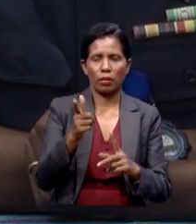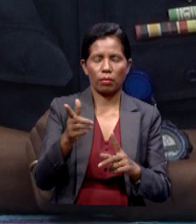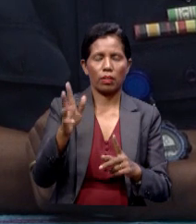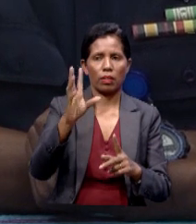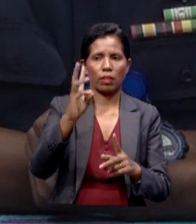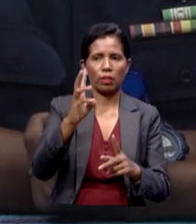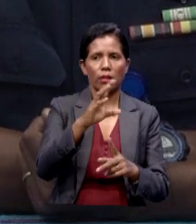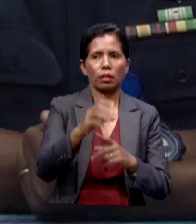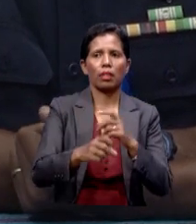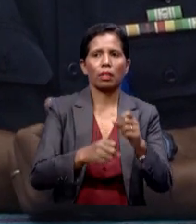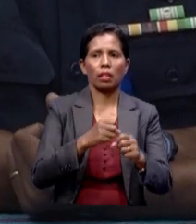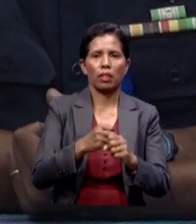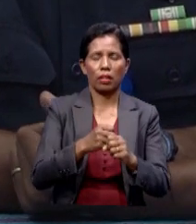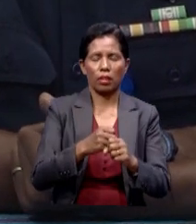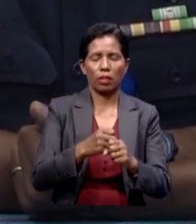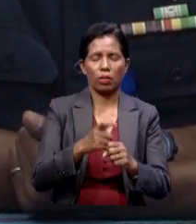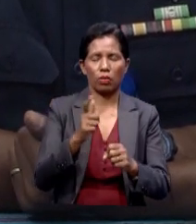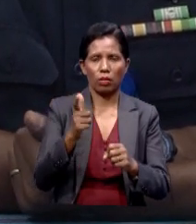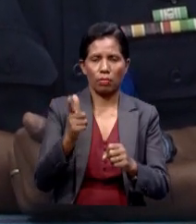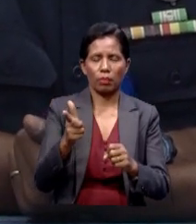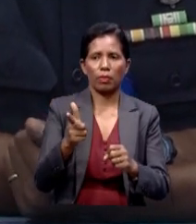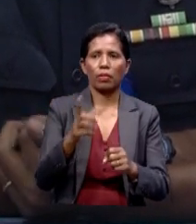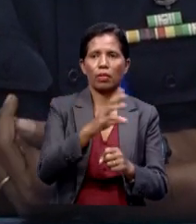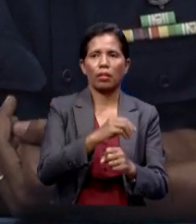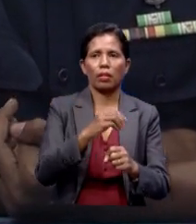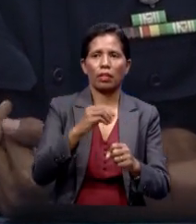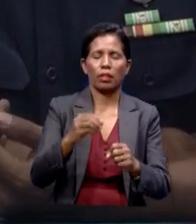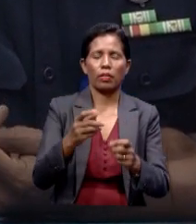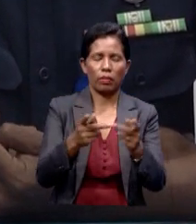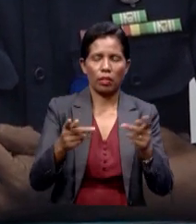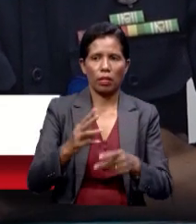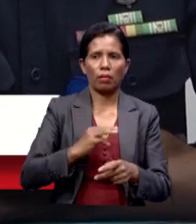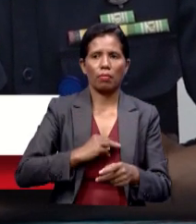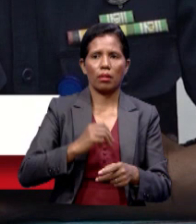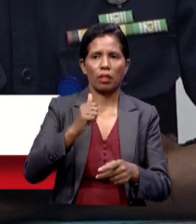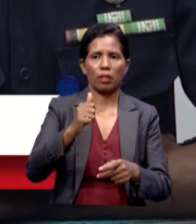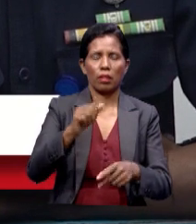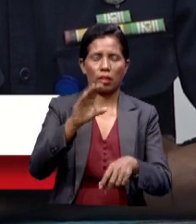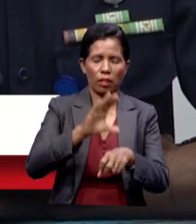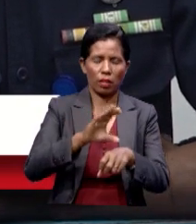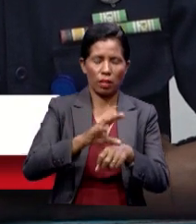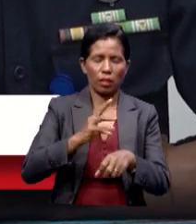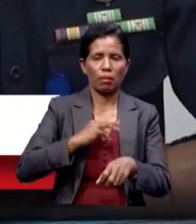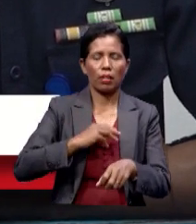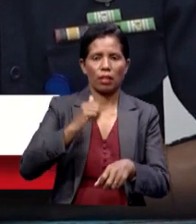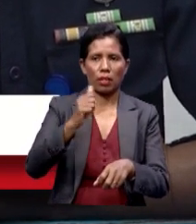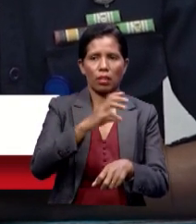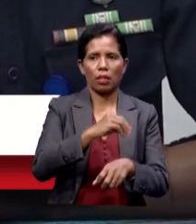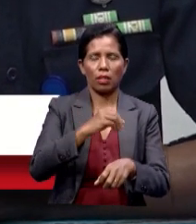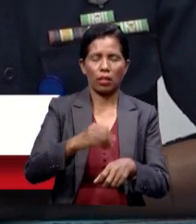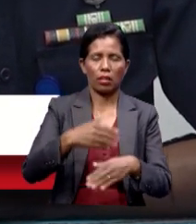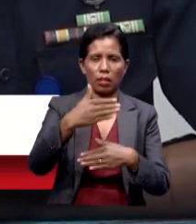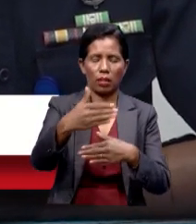2022, mais ou menos 20 e 10 minutos, hotel Fátima Maliana, e de um acontecimento de paróquia Maliana Santa Cruz, de Soli, e